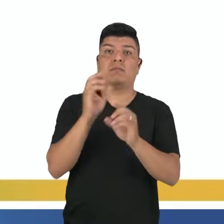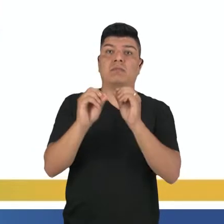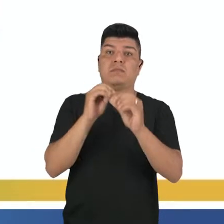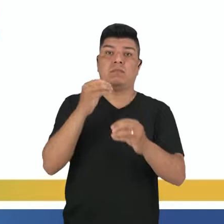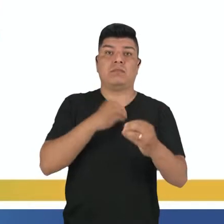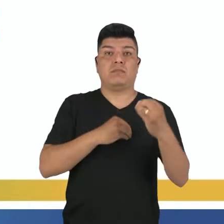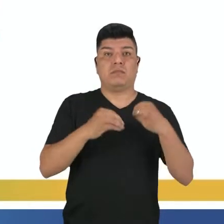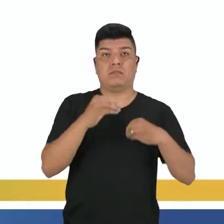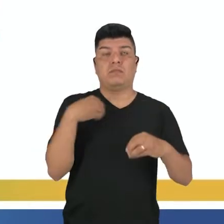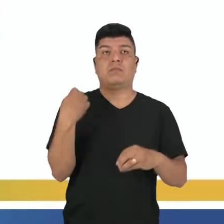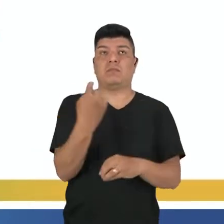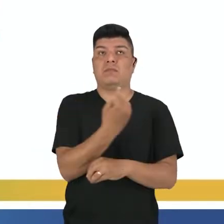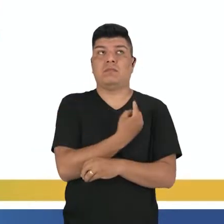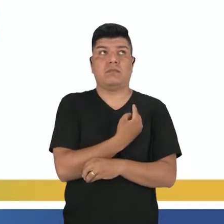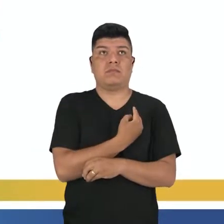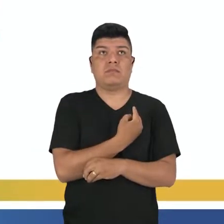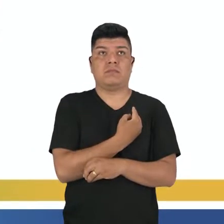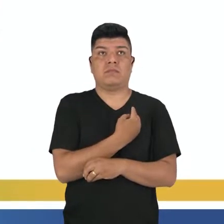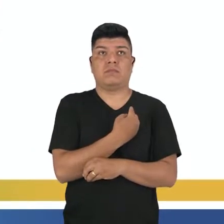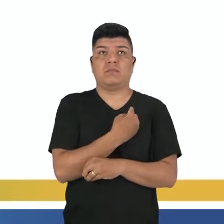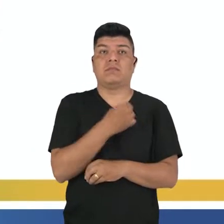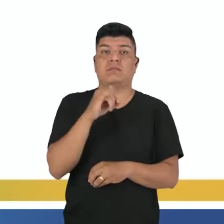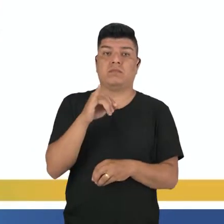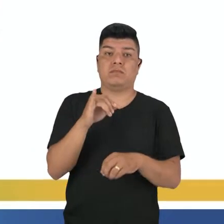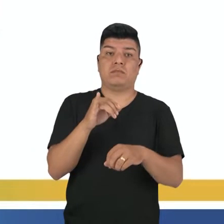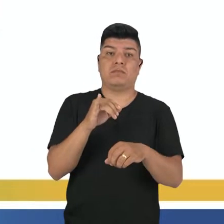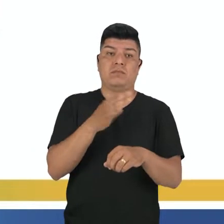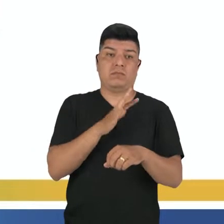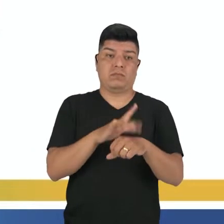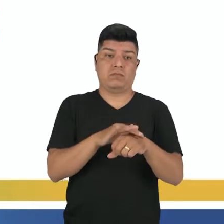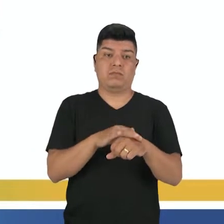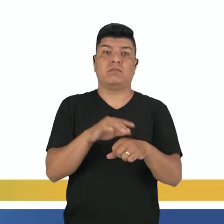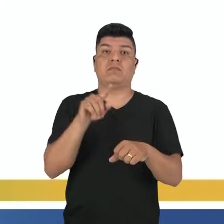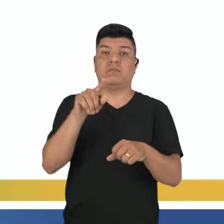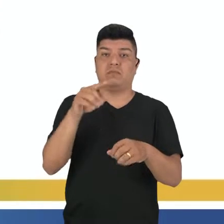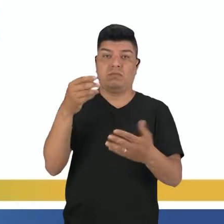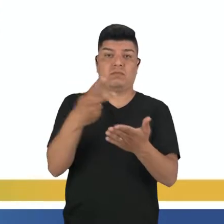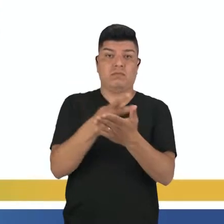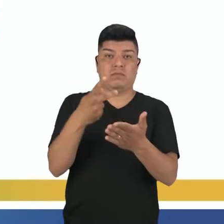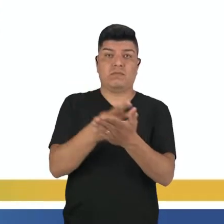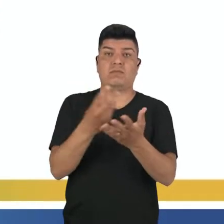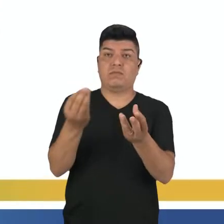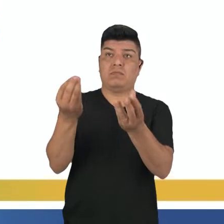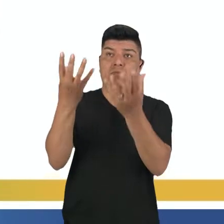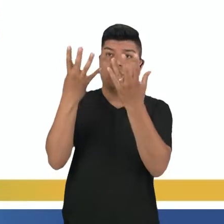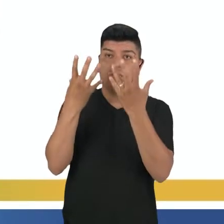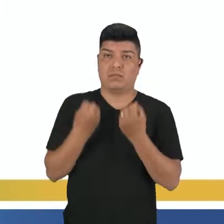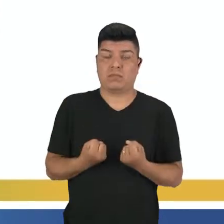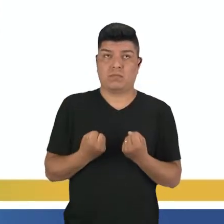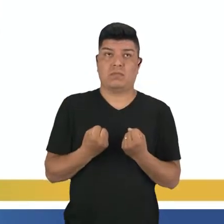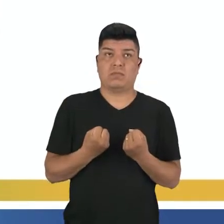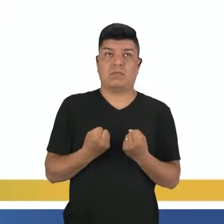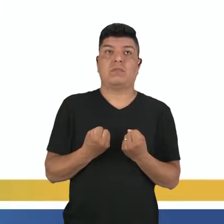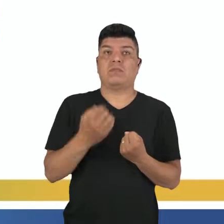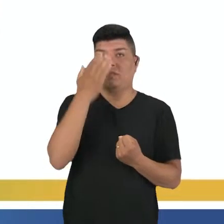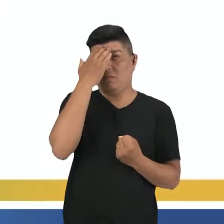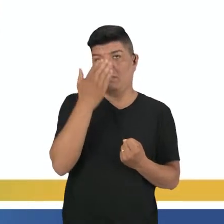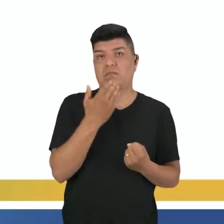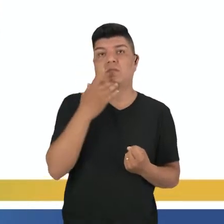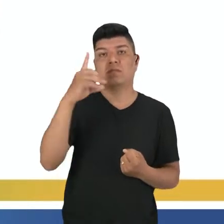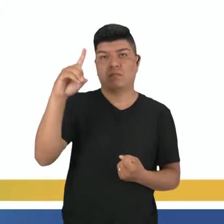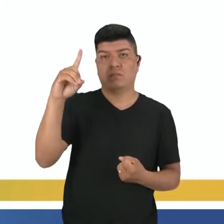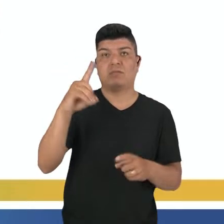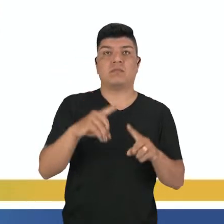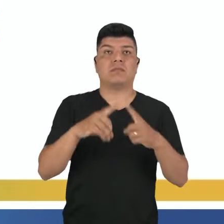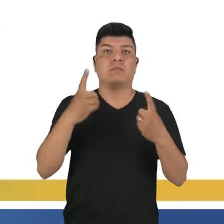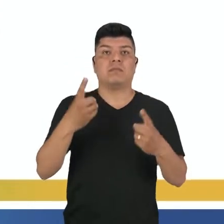Ou seja, se você ficasse doente, é porque você fez algo muito errado e recebeu a raiva de Deus como castigo.